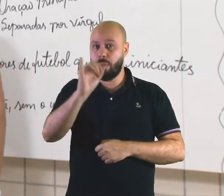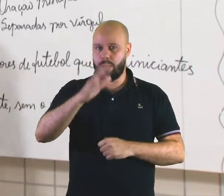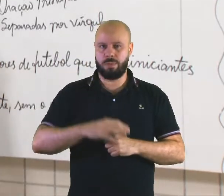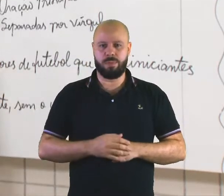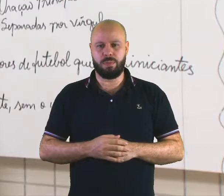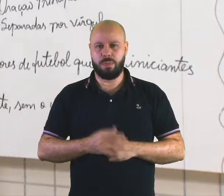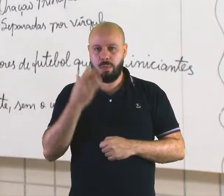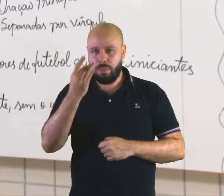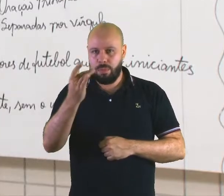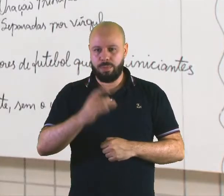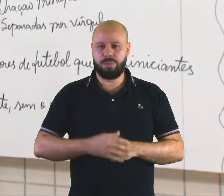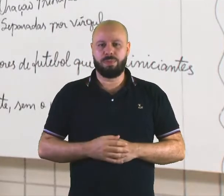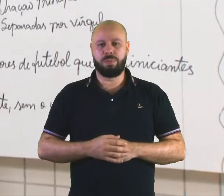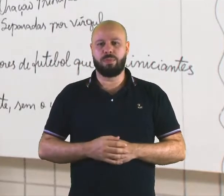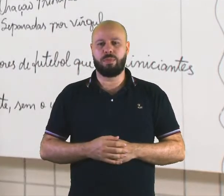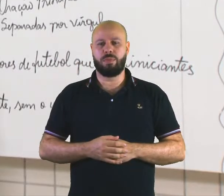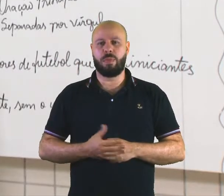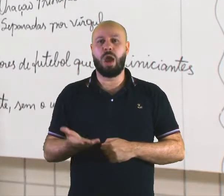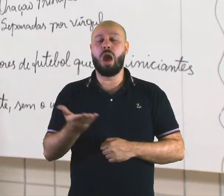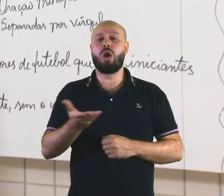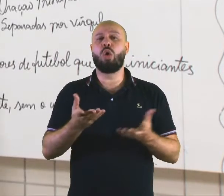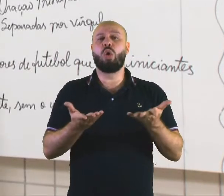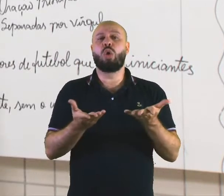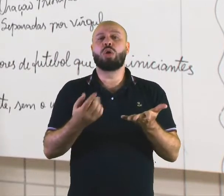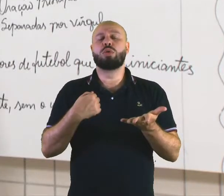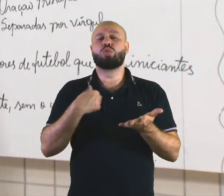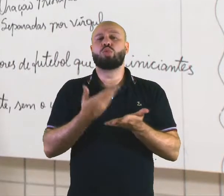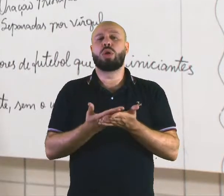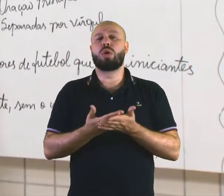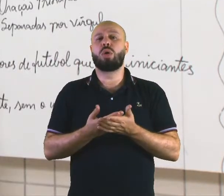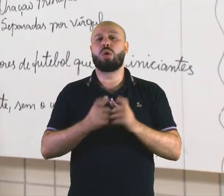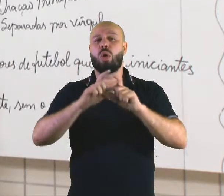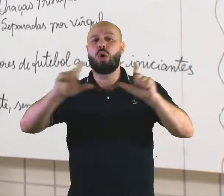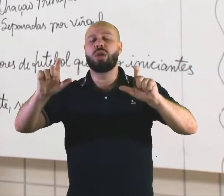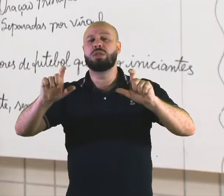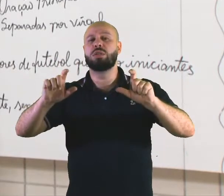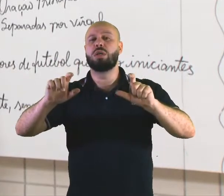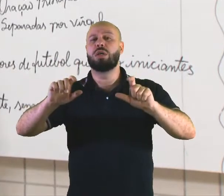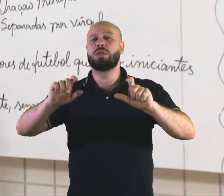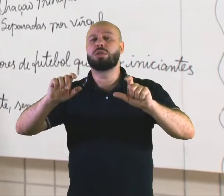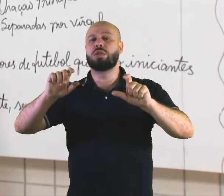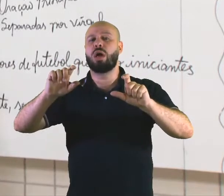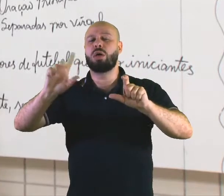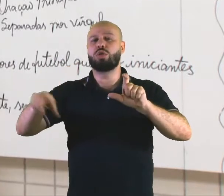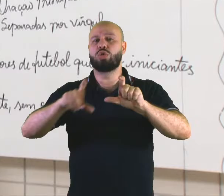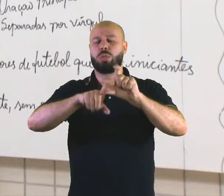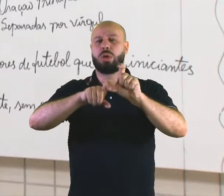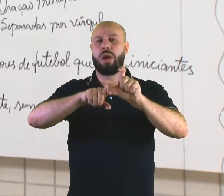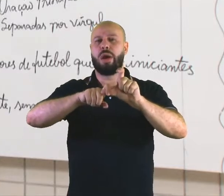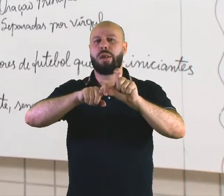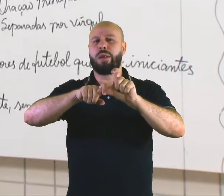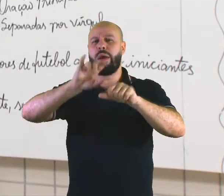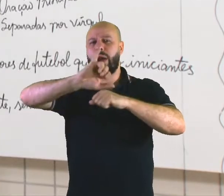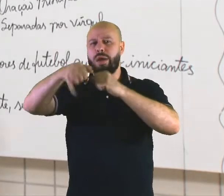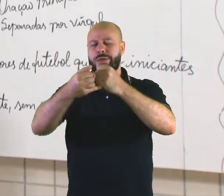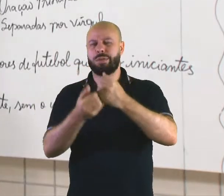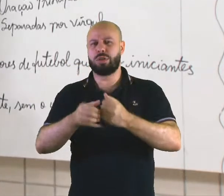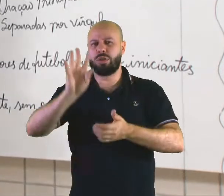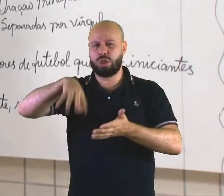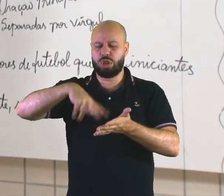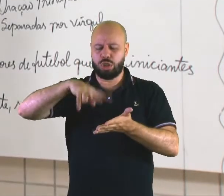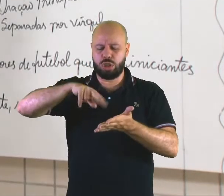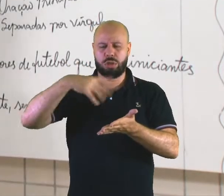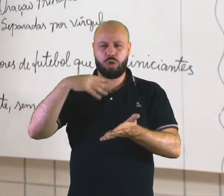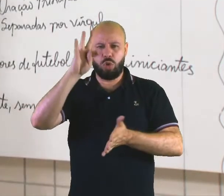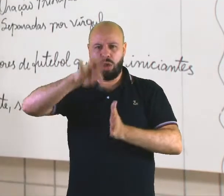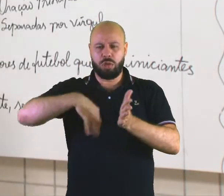Importante. Agora nós vamos estudar sobre orações subordinadas adjetivas. Nós estudamos, respondemos e lemos algum